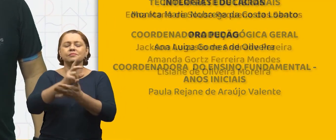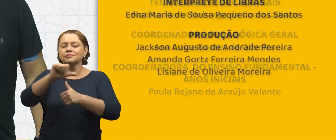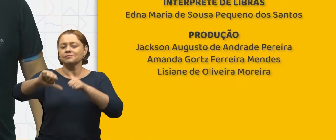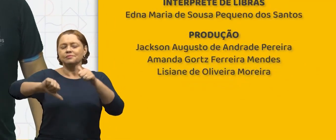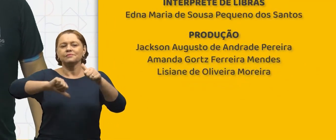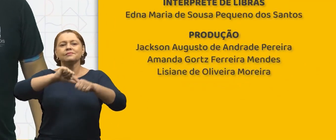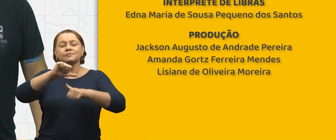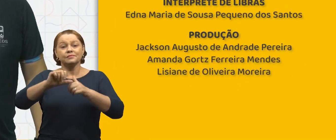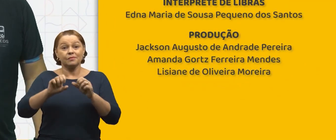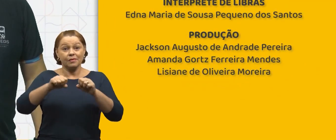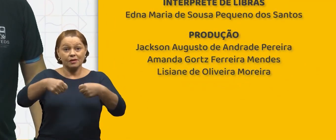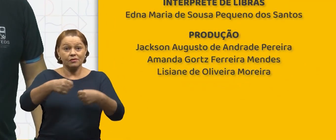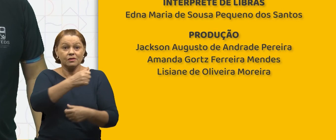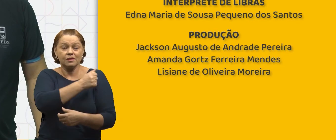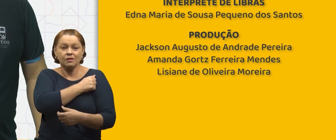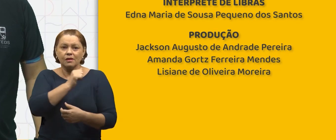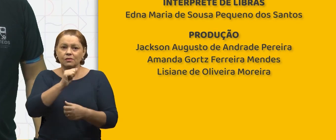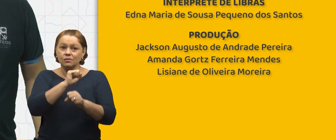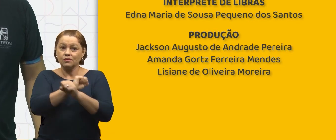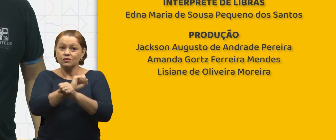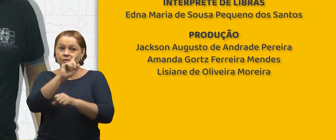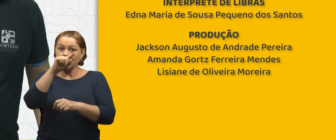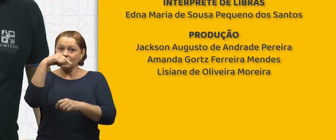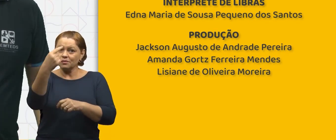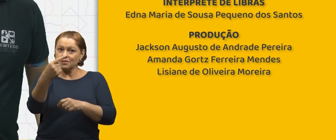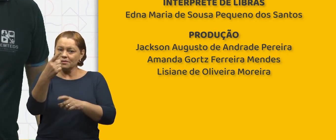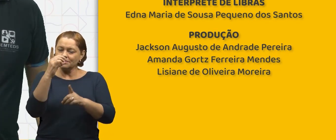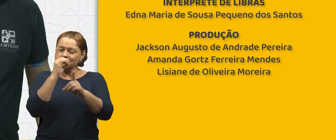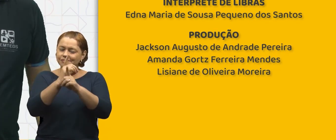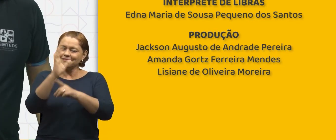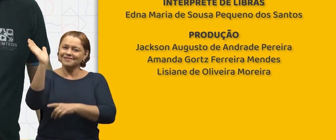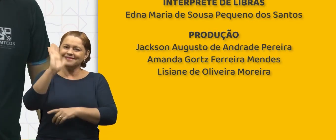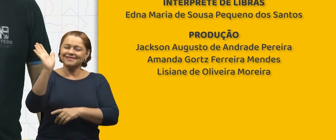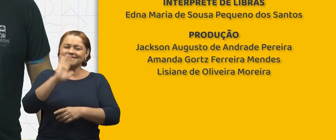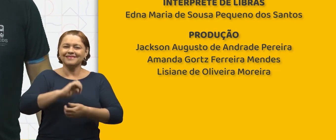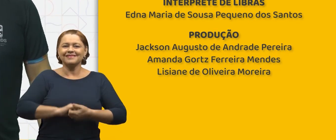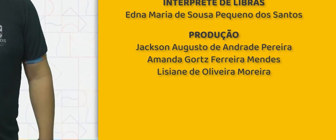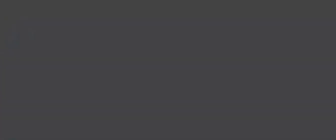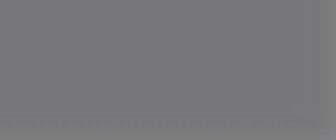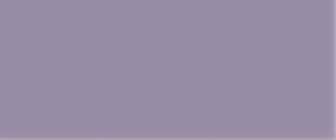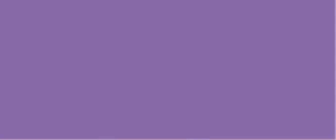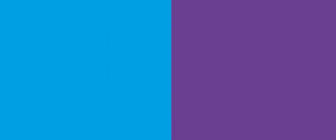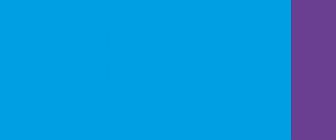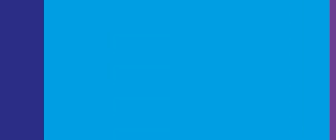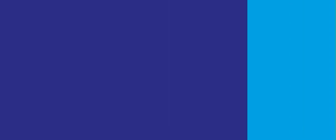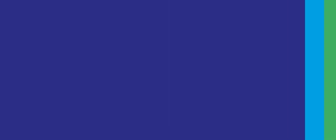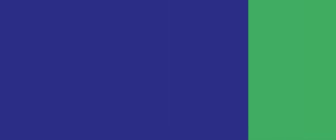constante transformação. Dedicado aluno, conto com você para o nosso próximo encontro. Até lá!